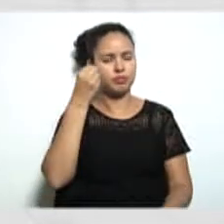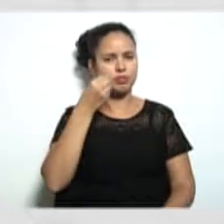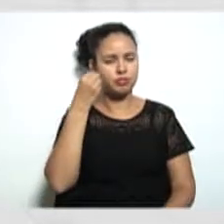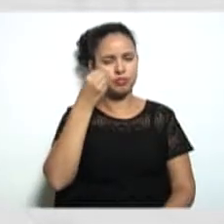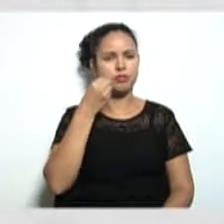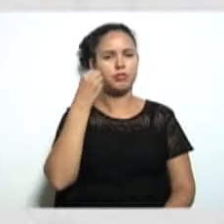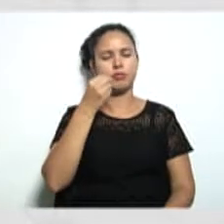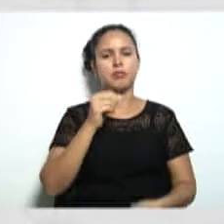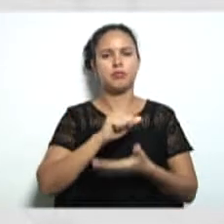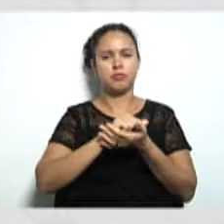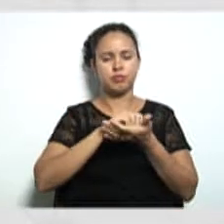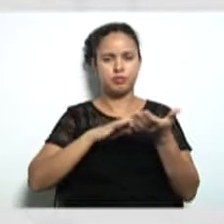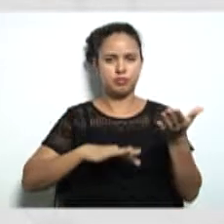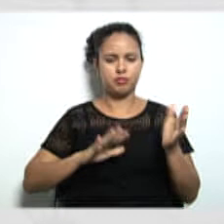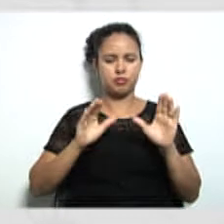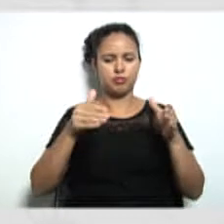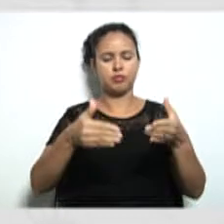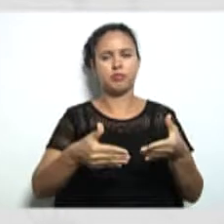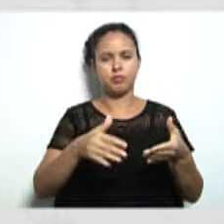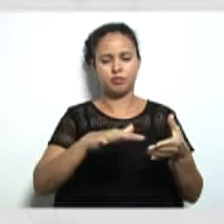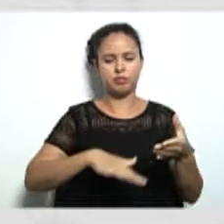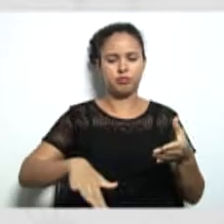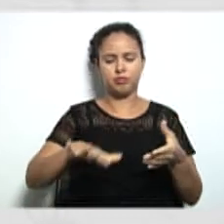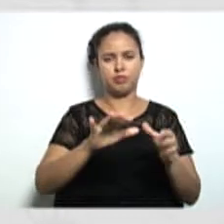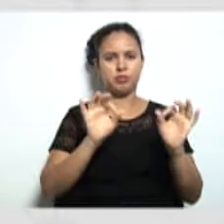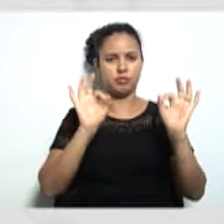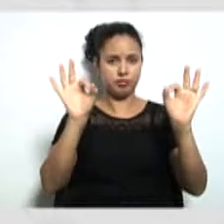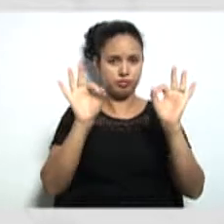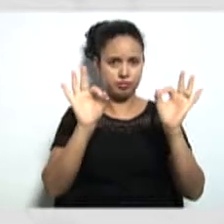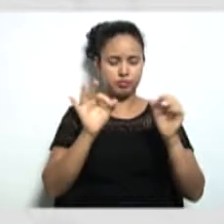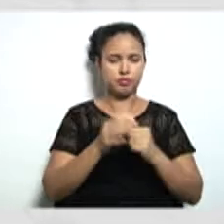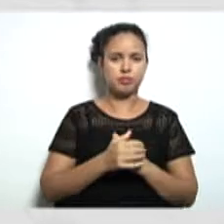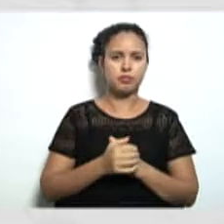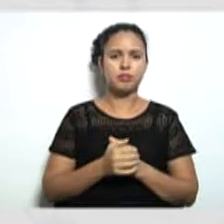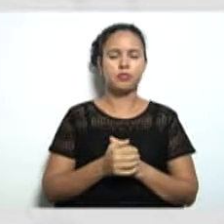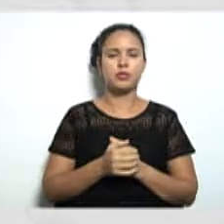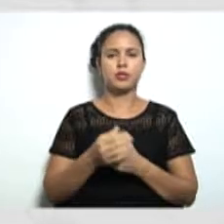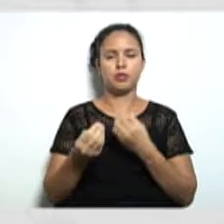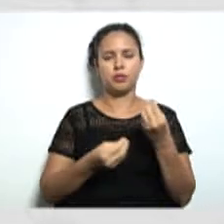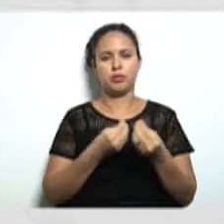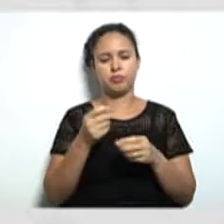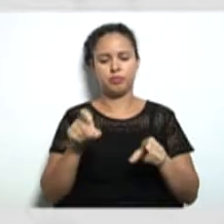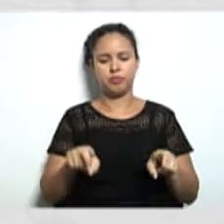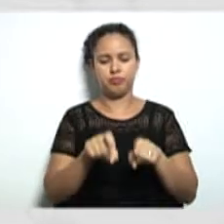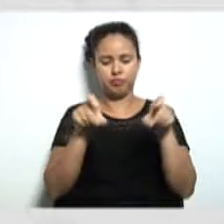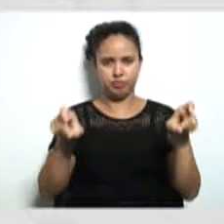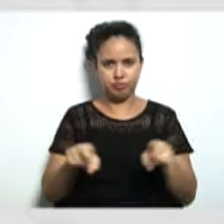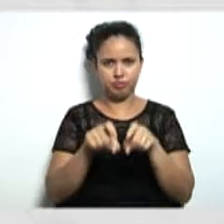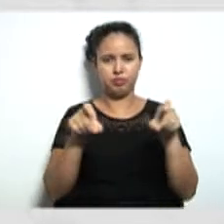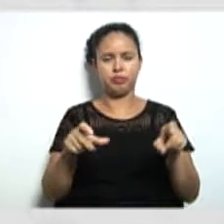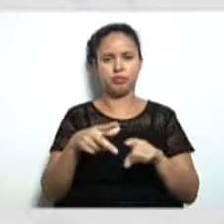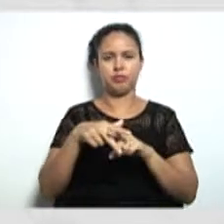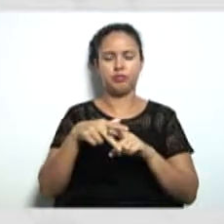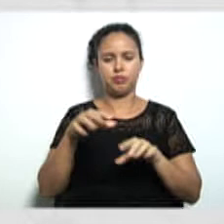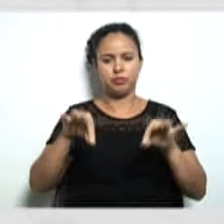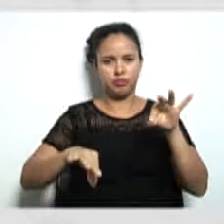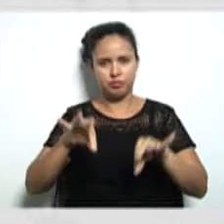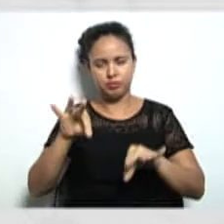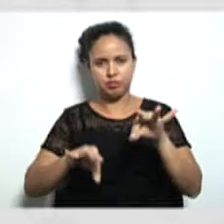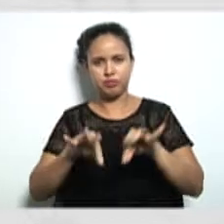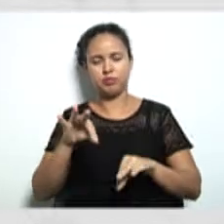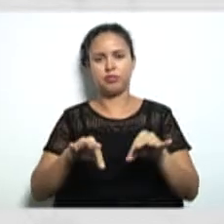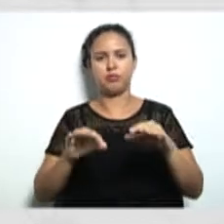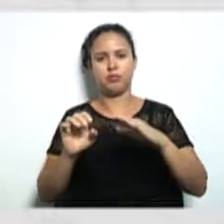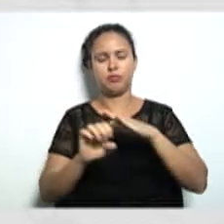atividades específicas em ambientes especiais, tais como laboratórios, oficinas,